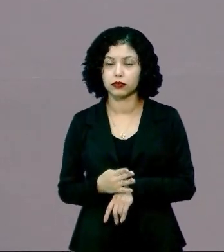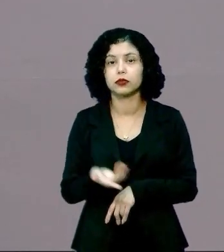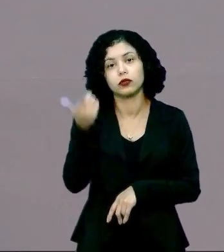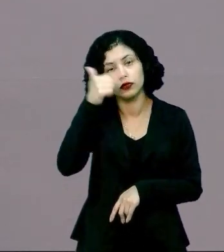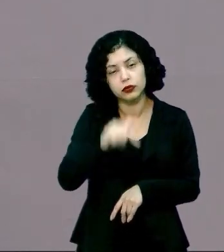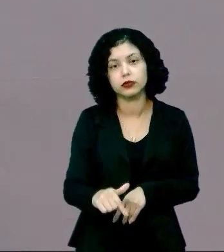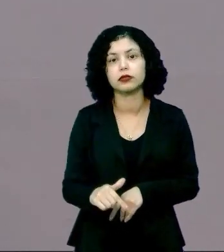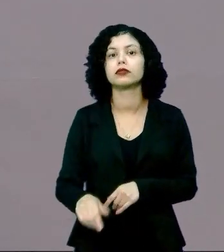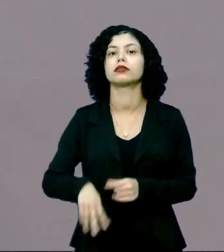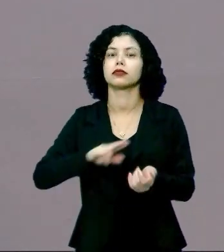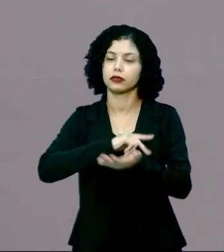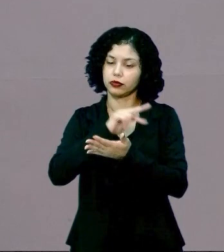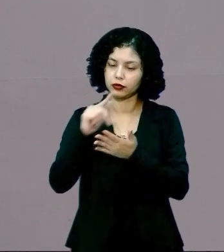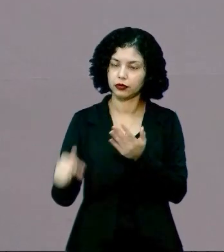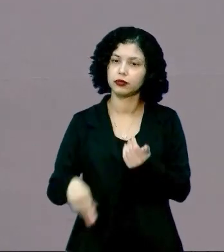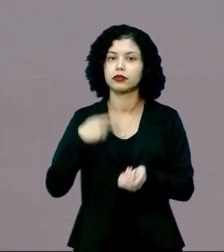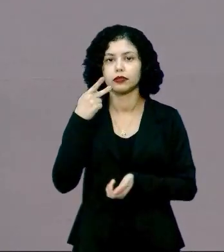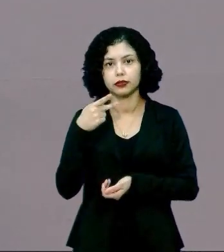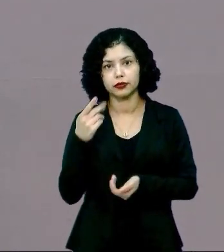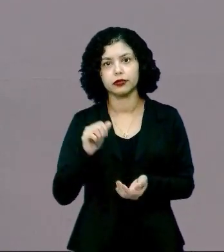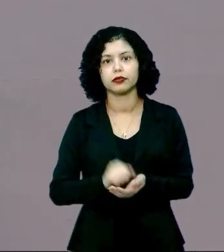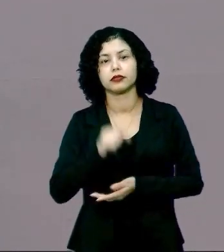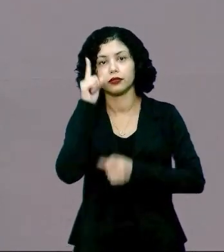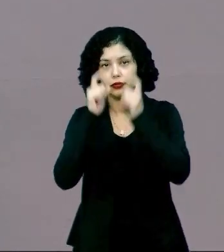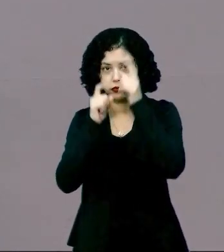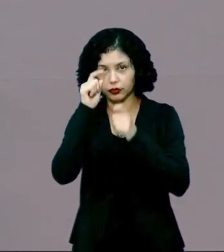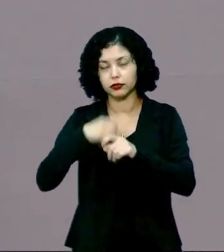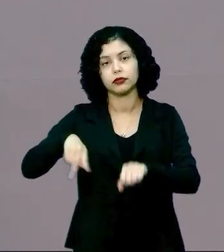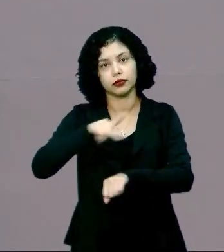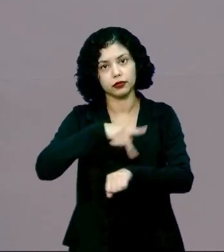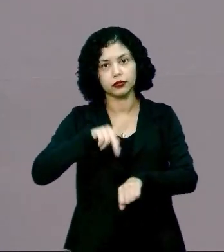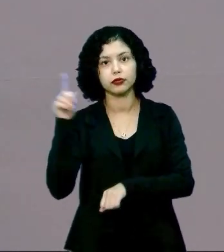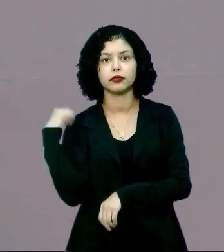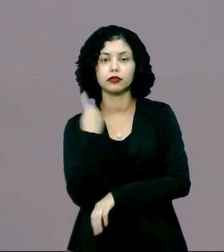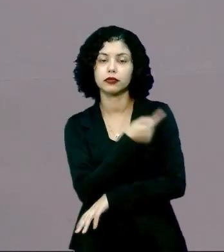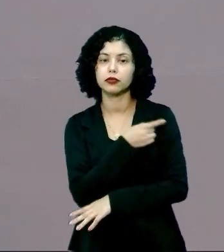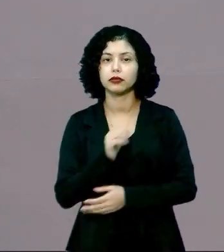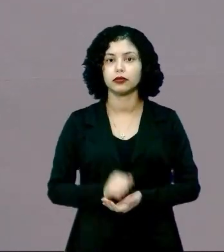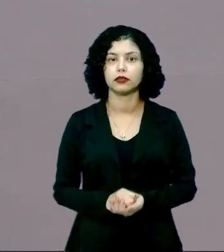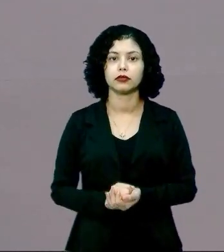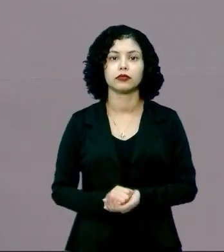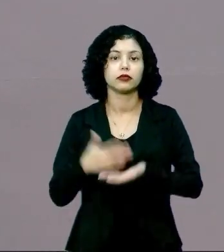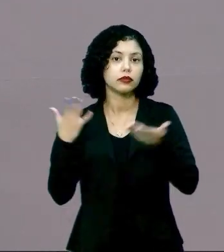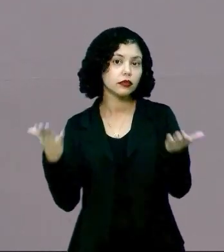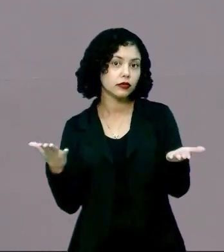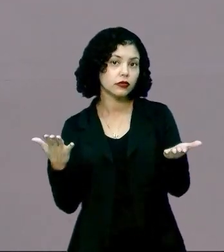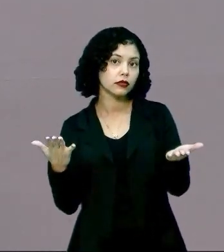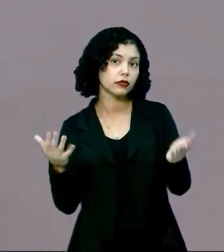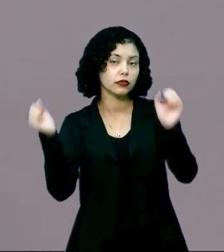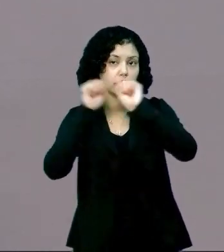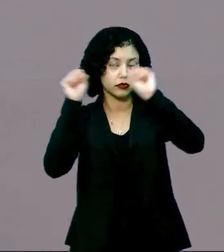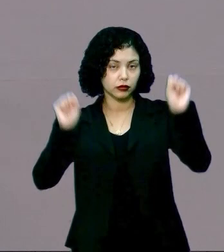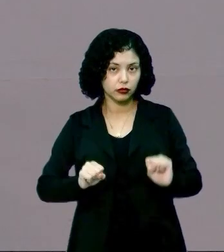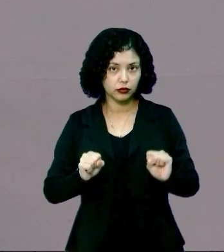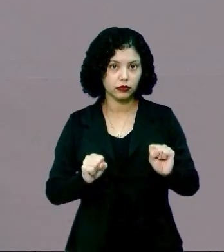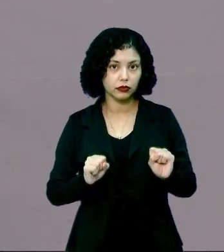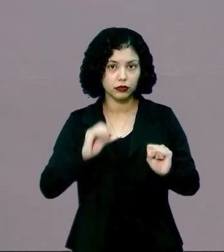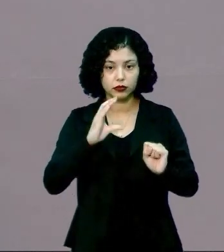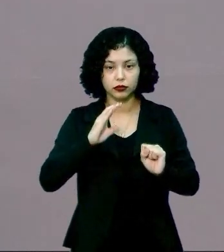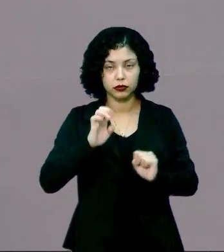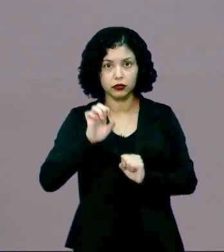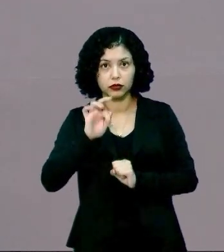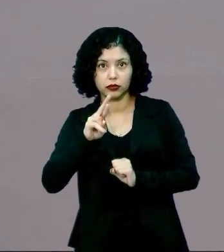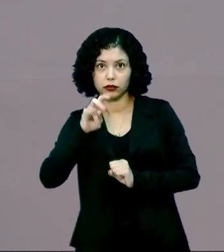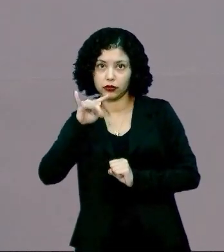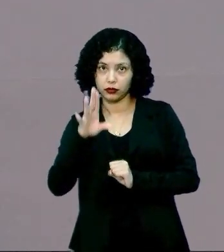repita a palavra várias vezes, eu citei aí a expressão no país, que é o nosso país, e aí ele diz o sistema coercitivo,